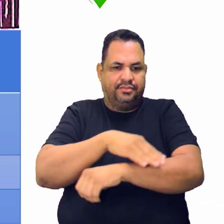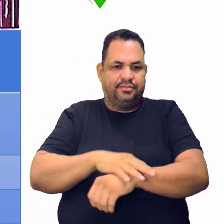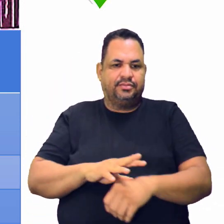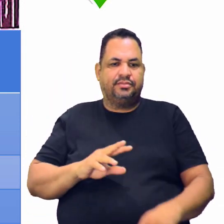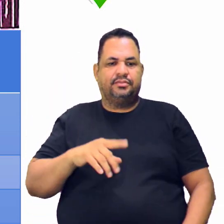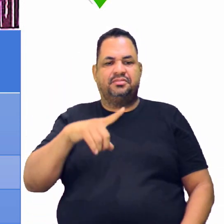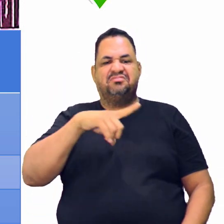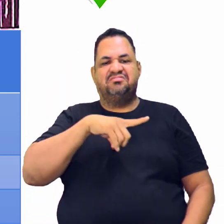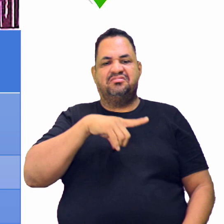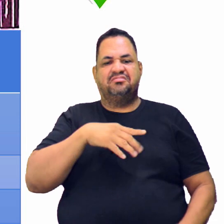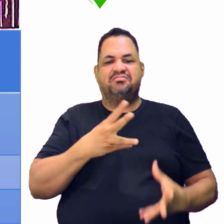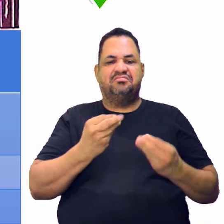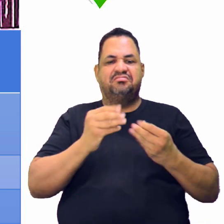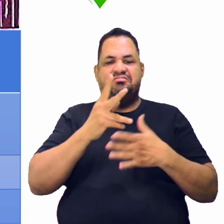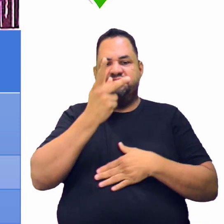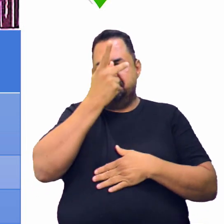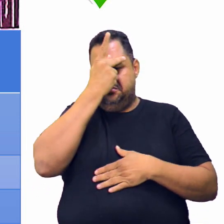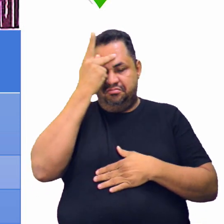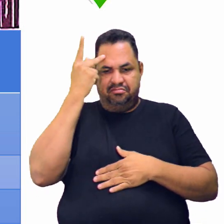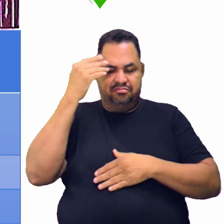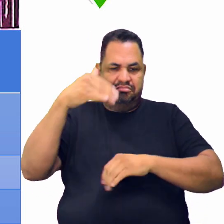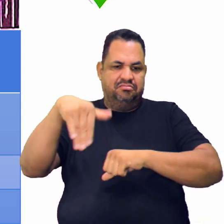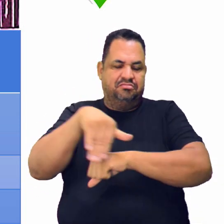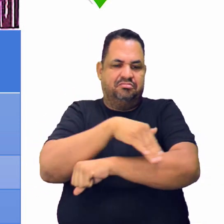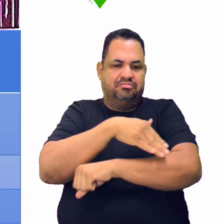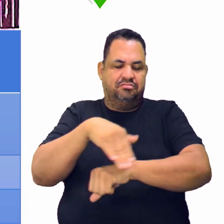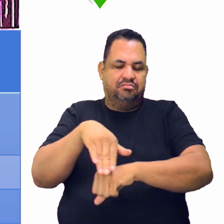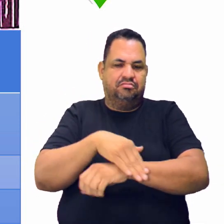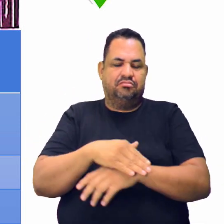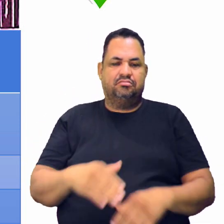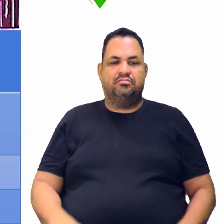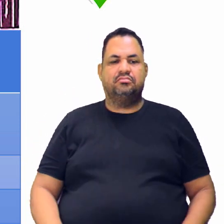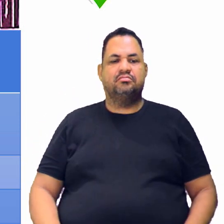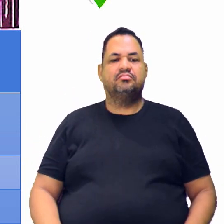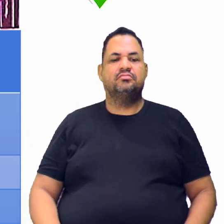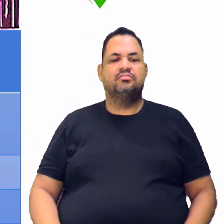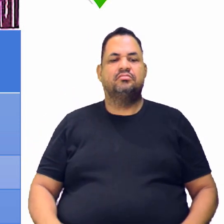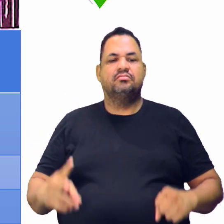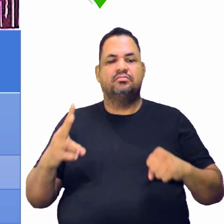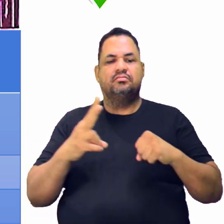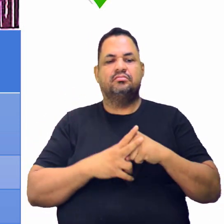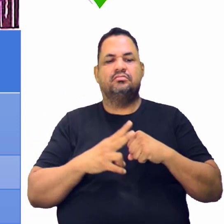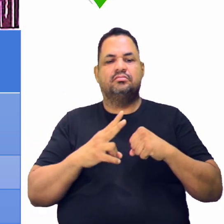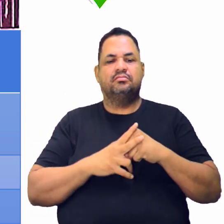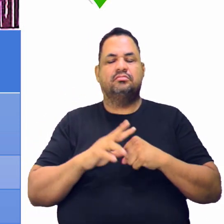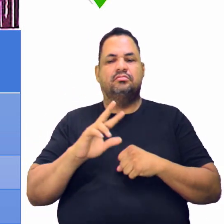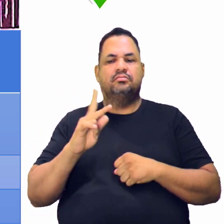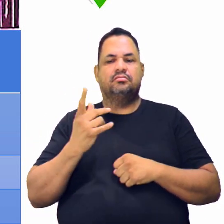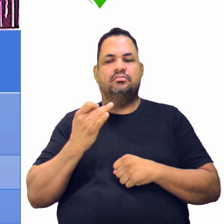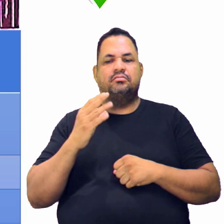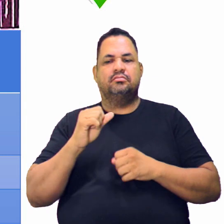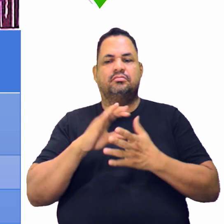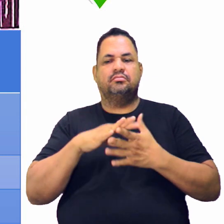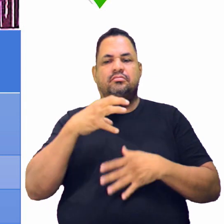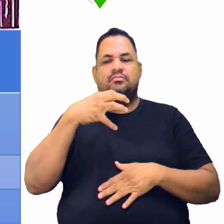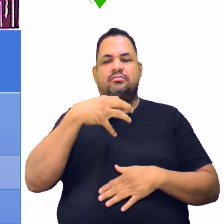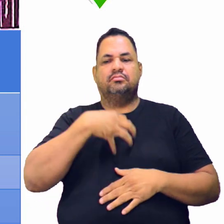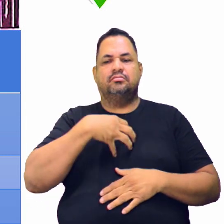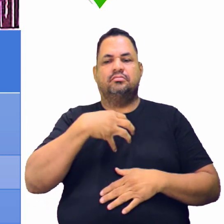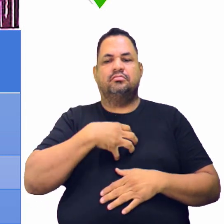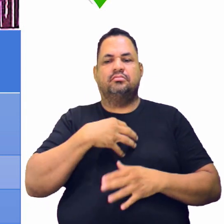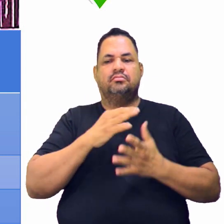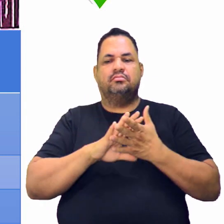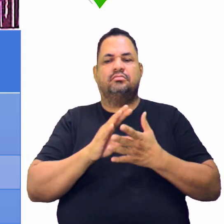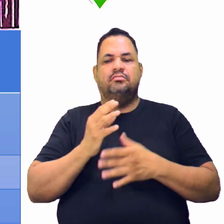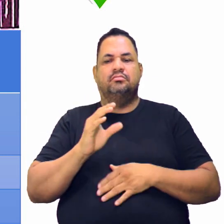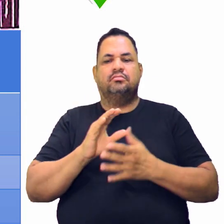havia. Aí eu vou cantar uma musiquinha para vocês. Verbo haver no sentido